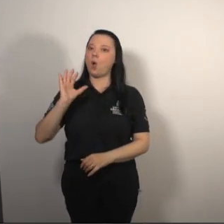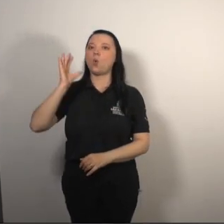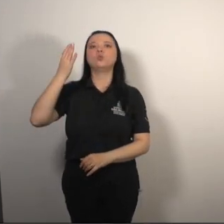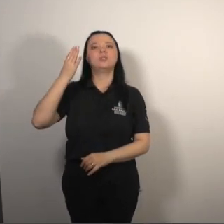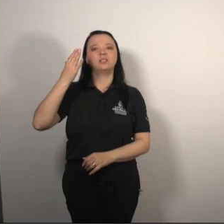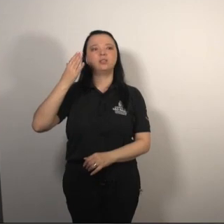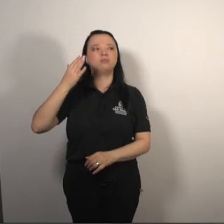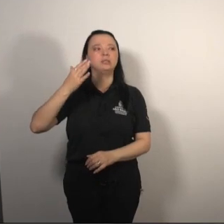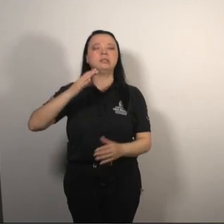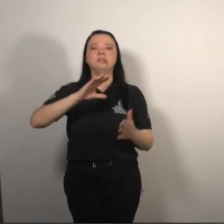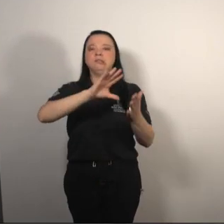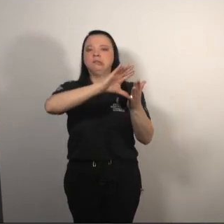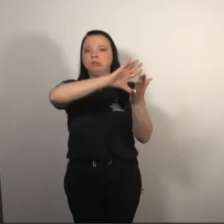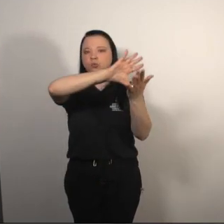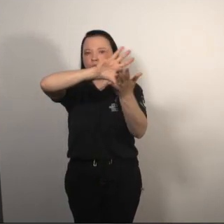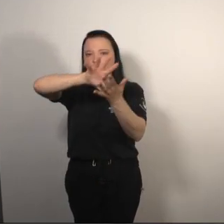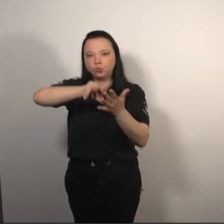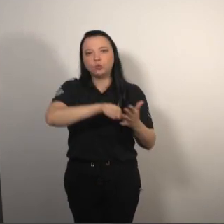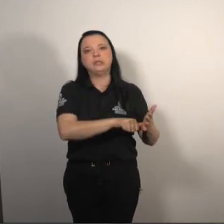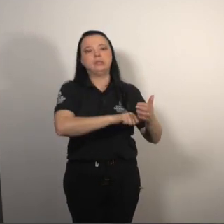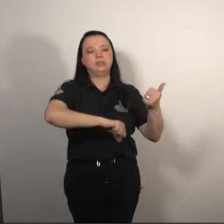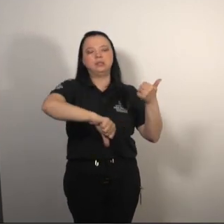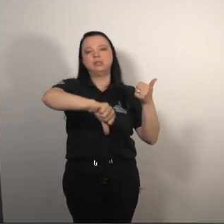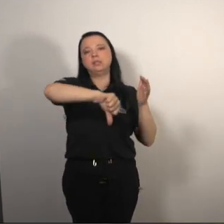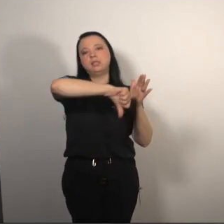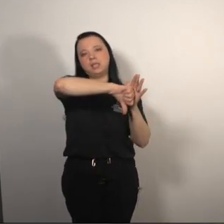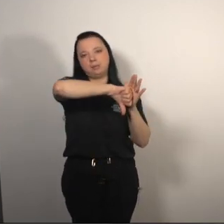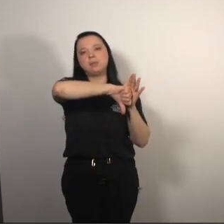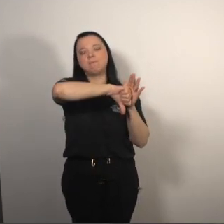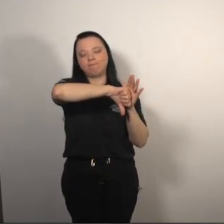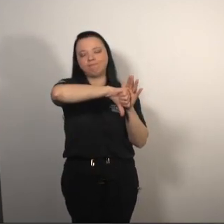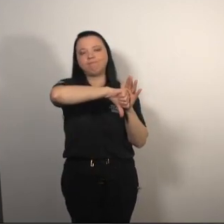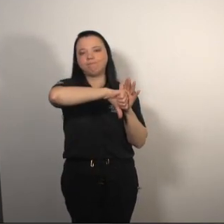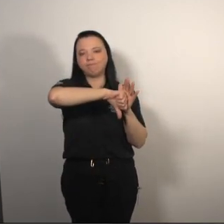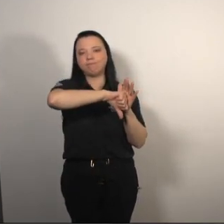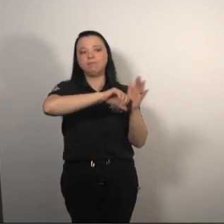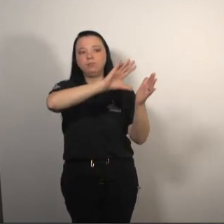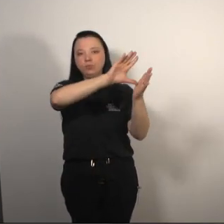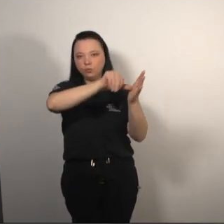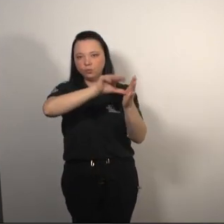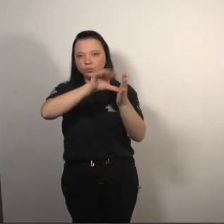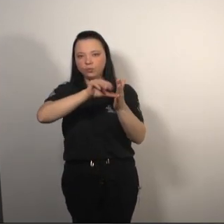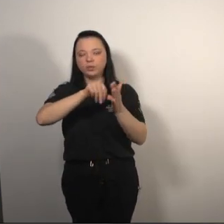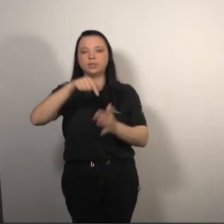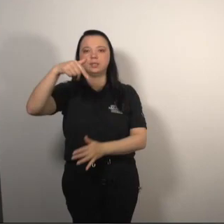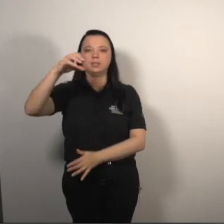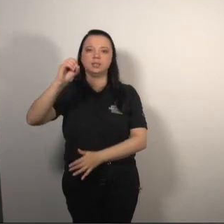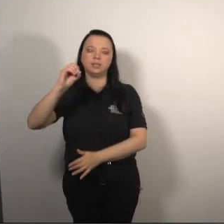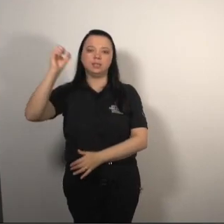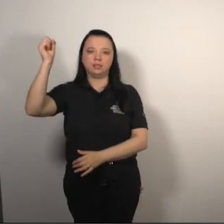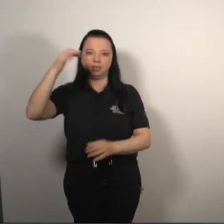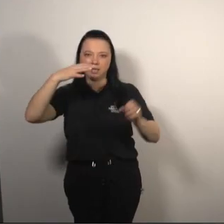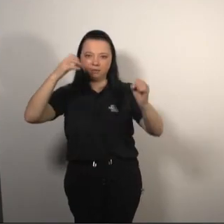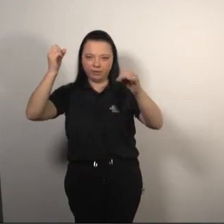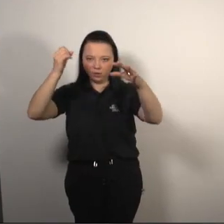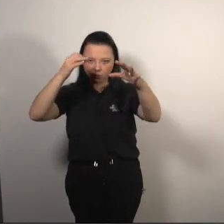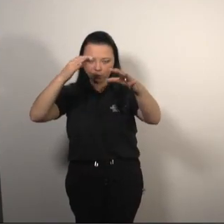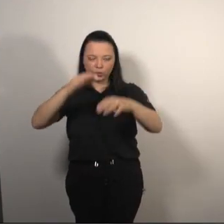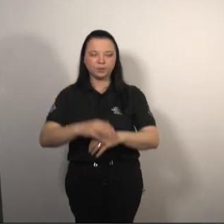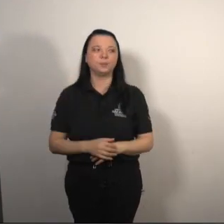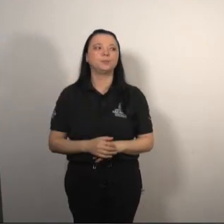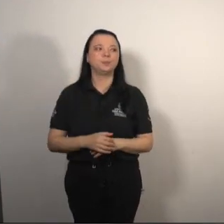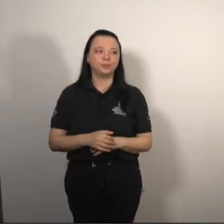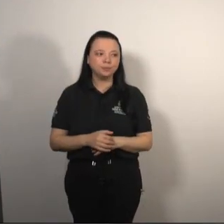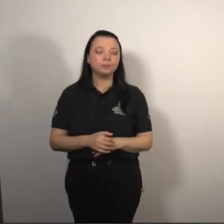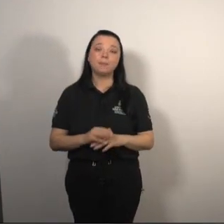vandalismo, mais um ato criminoso do furto desses 70 refletores, que é o que dá aquela iluminação. Tá?